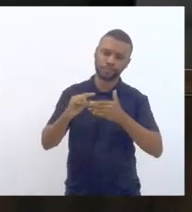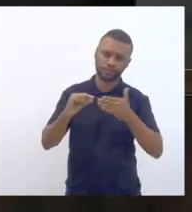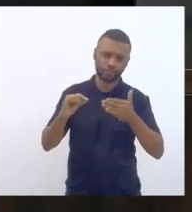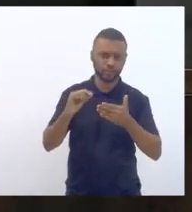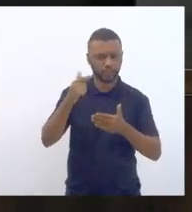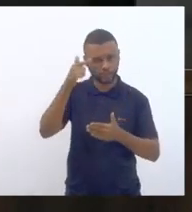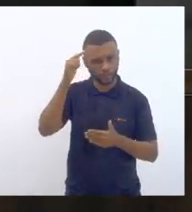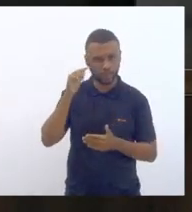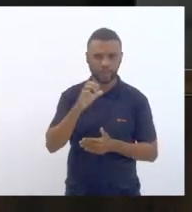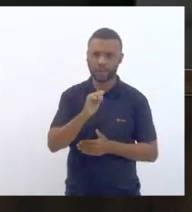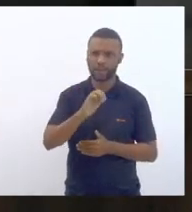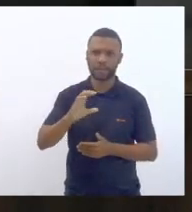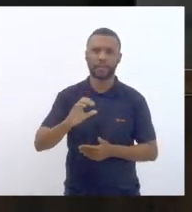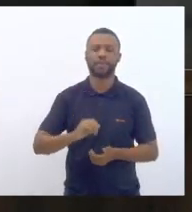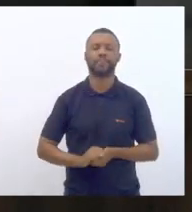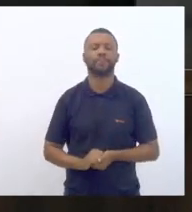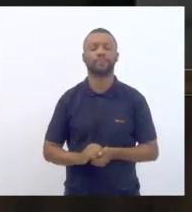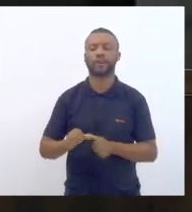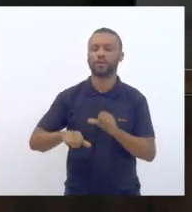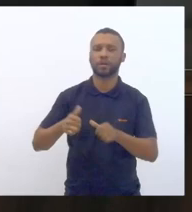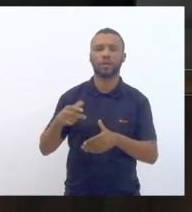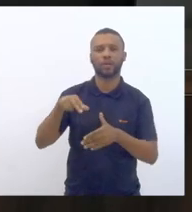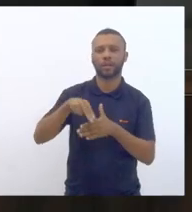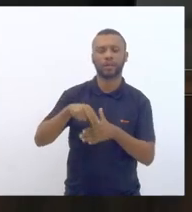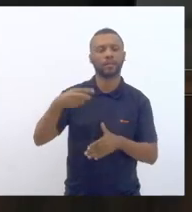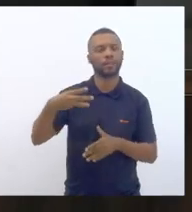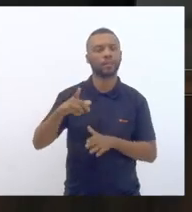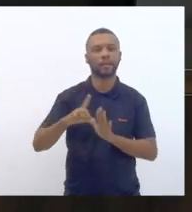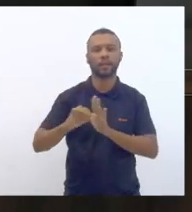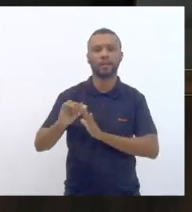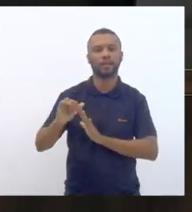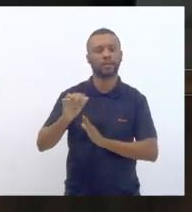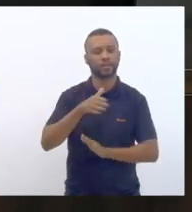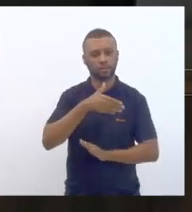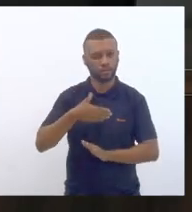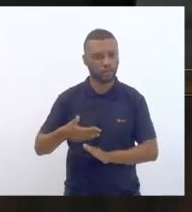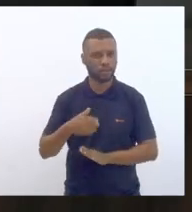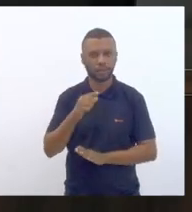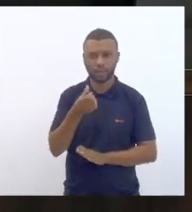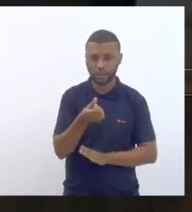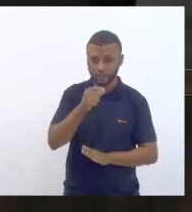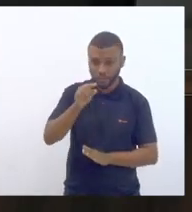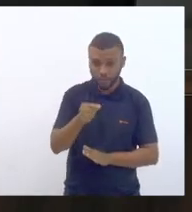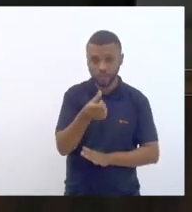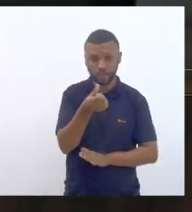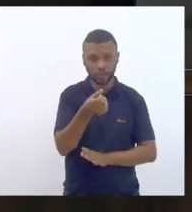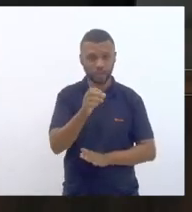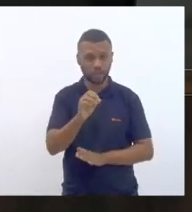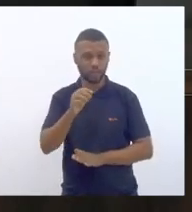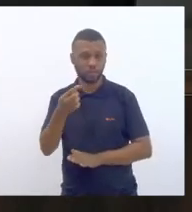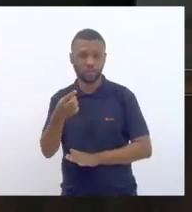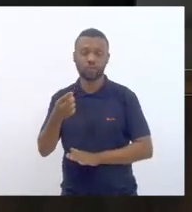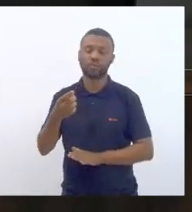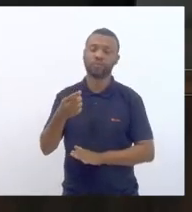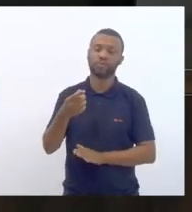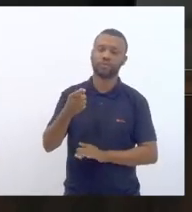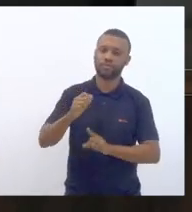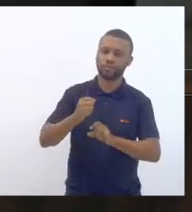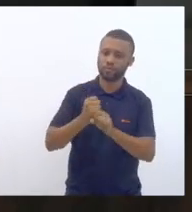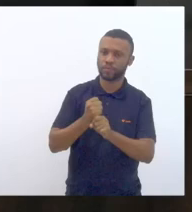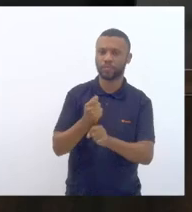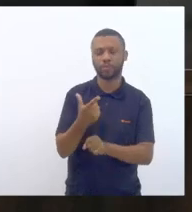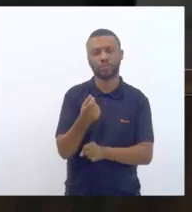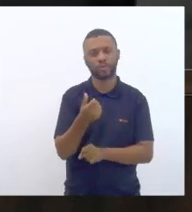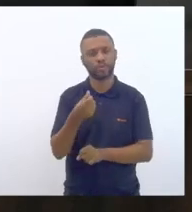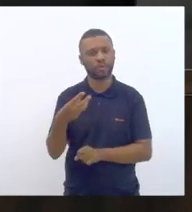André Siciliano, que altera o anexo 3º da Lei Estadual 6.601, de 28 de novembro de 2013, que dispõe sobre o plano de cargos